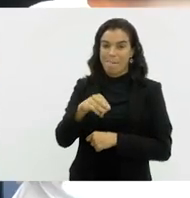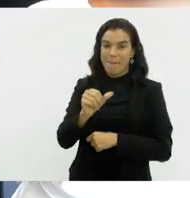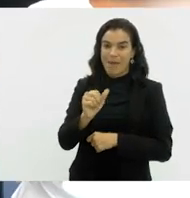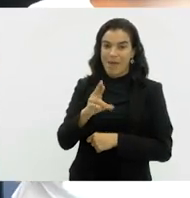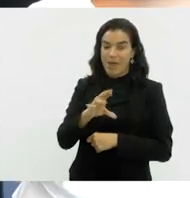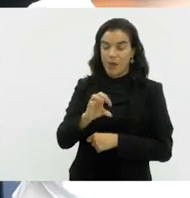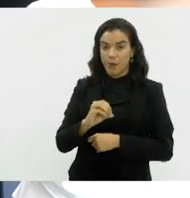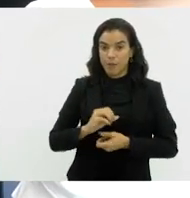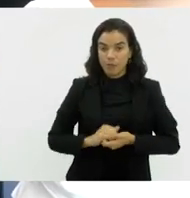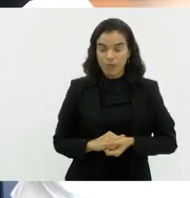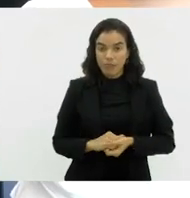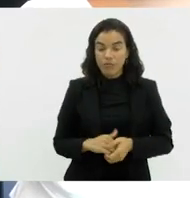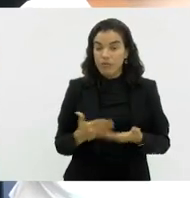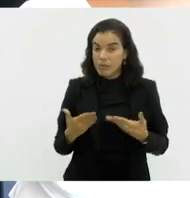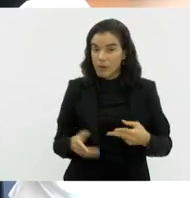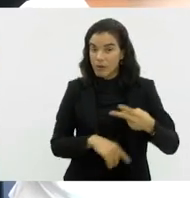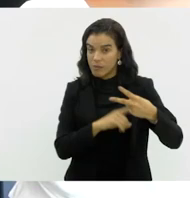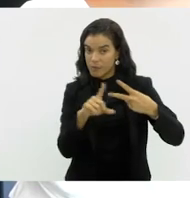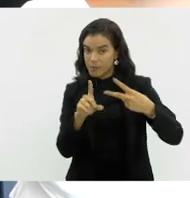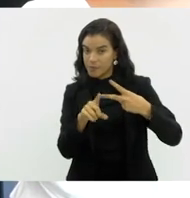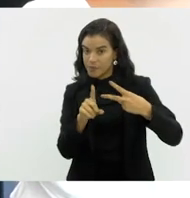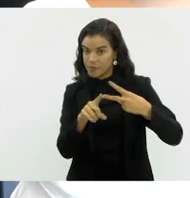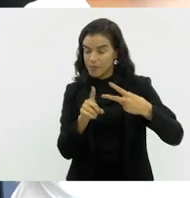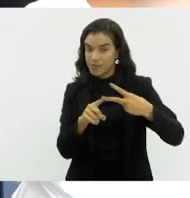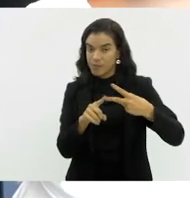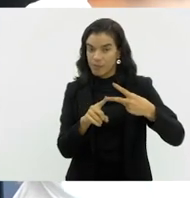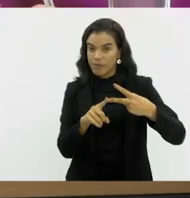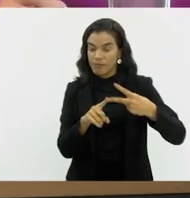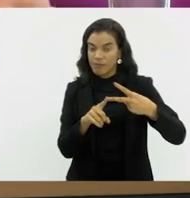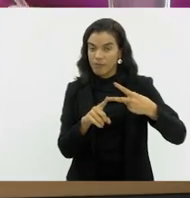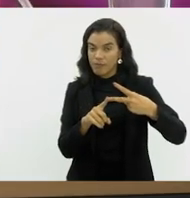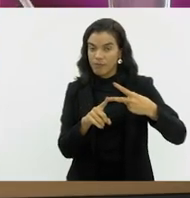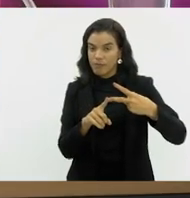Pode continuar. Tá, e o outro ponto, deputado, eu